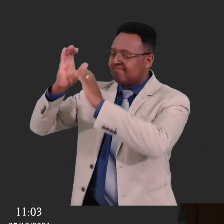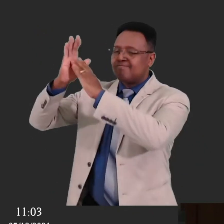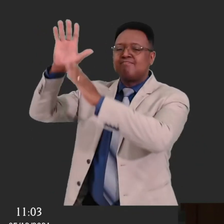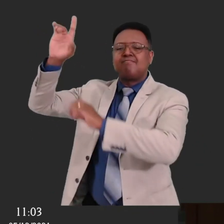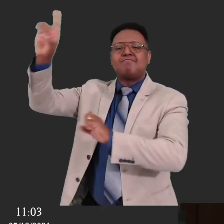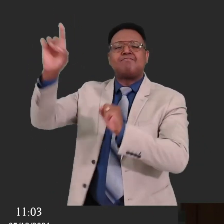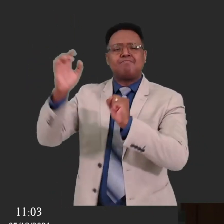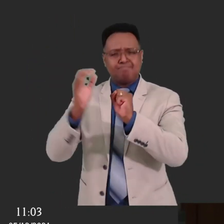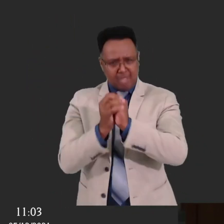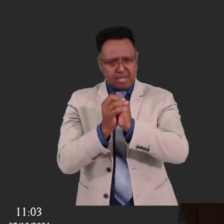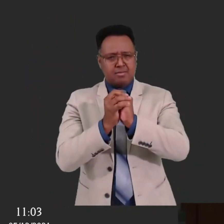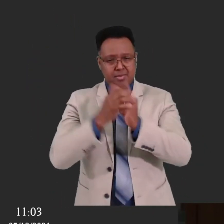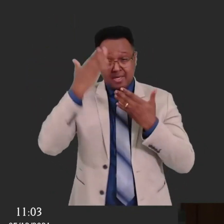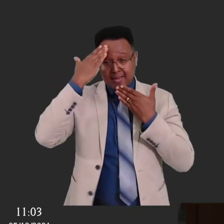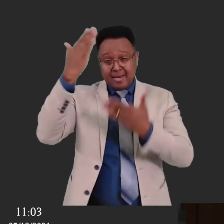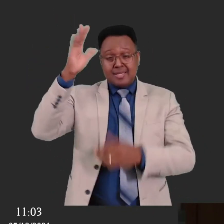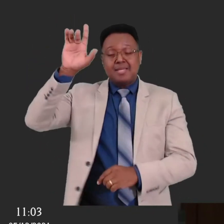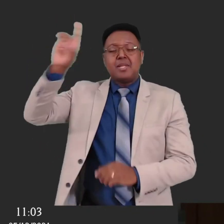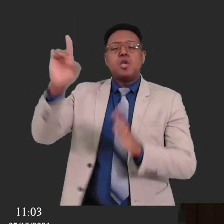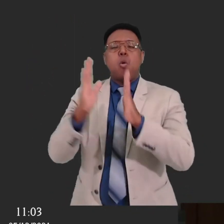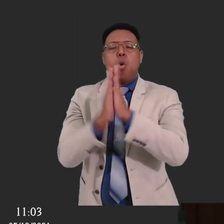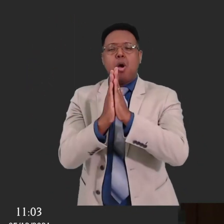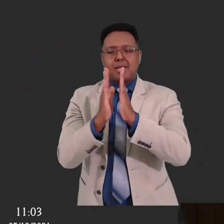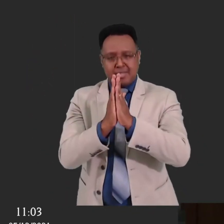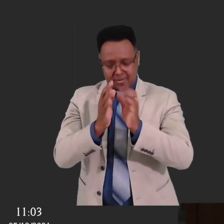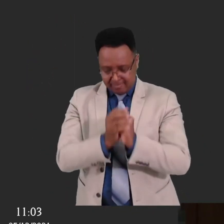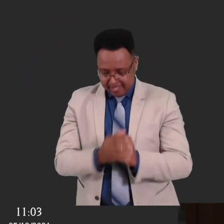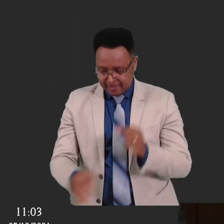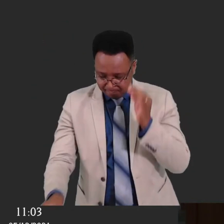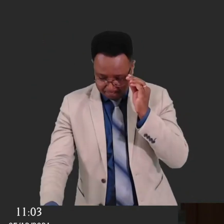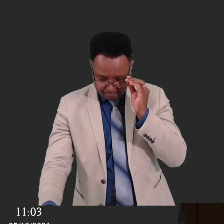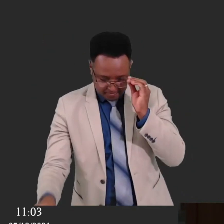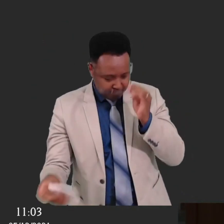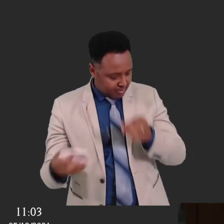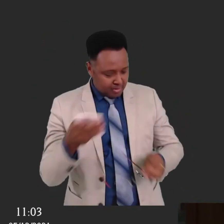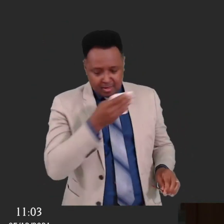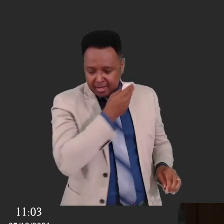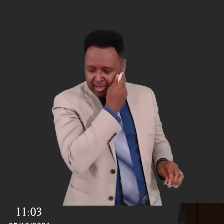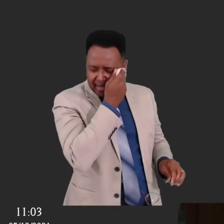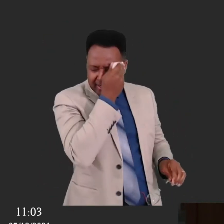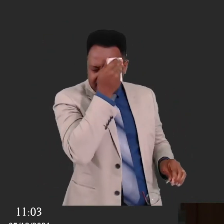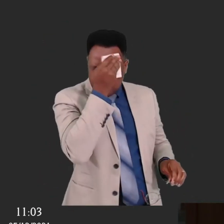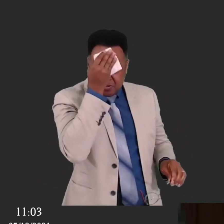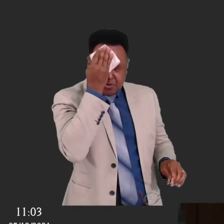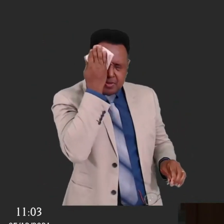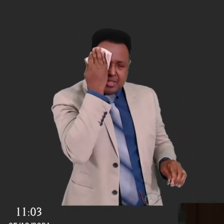Amém. Agradeçamos a Deus em oração. Amém.